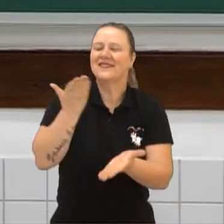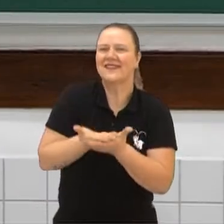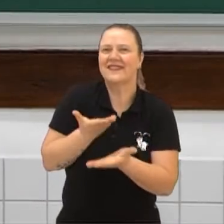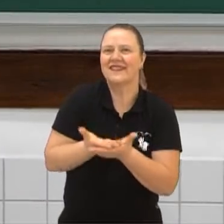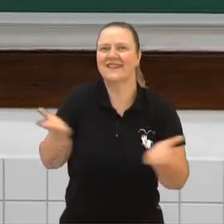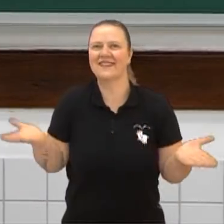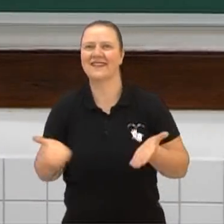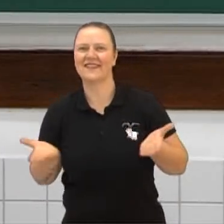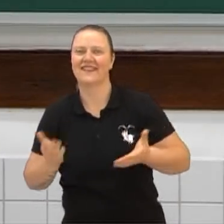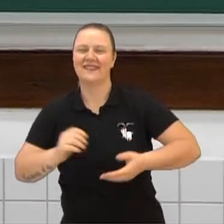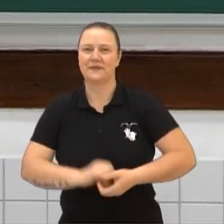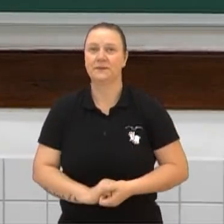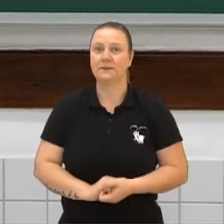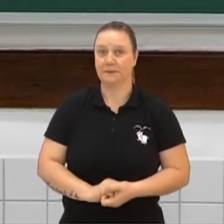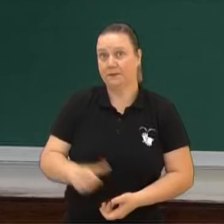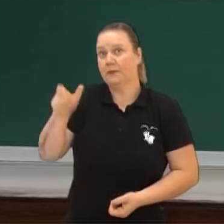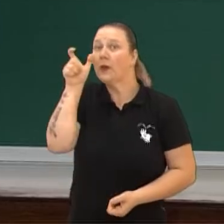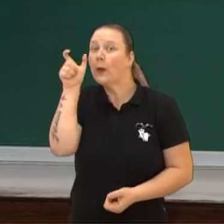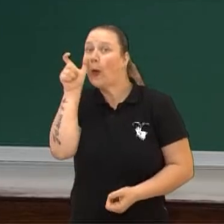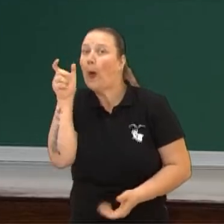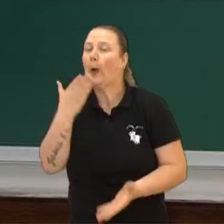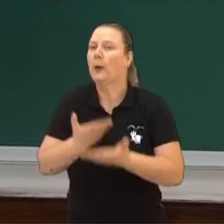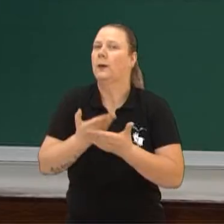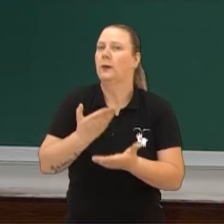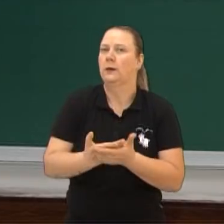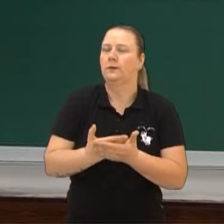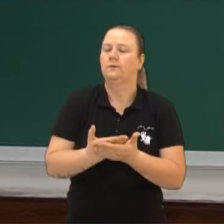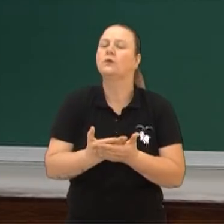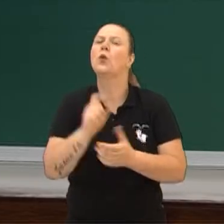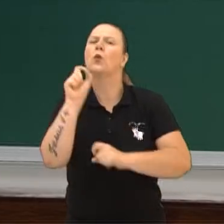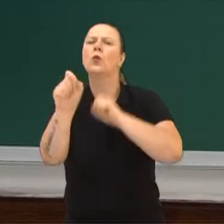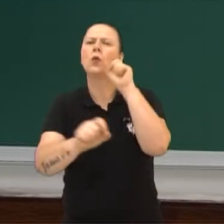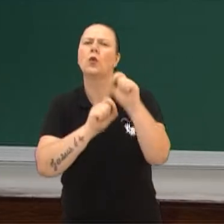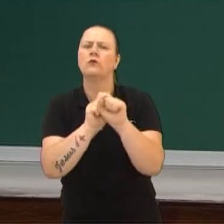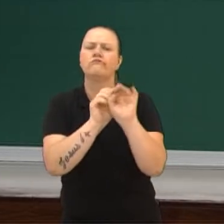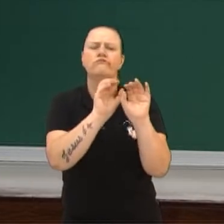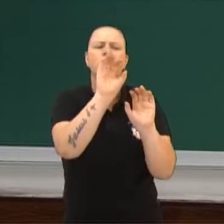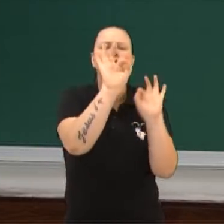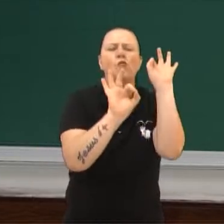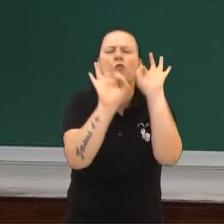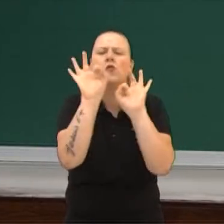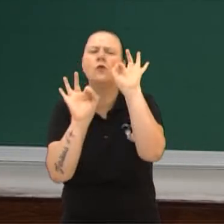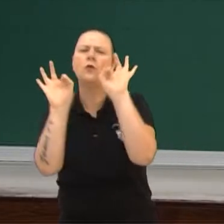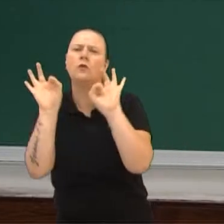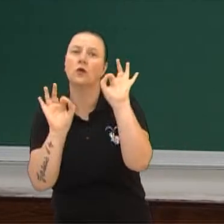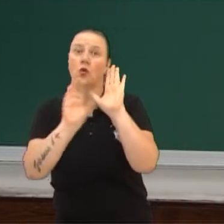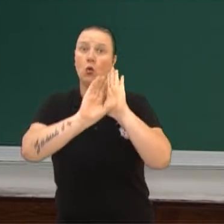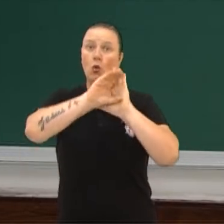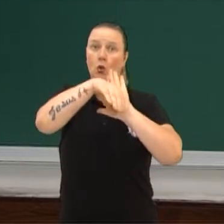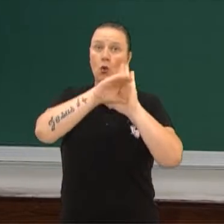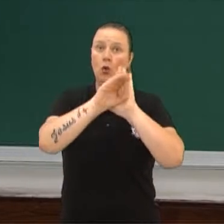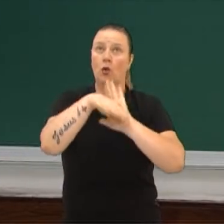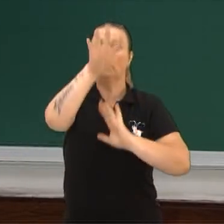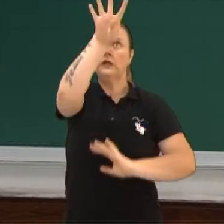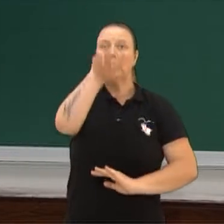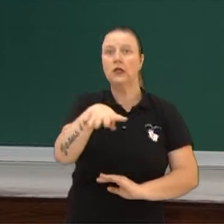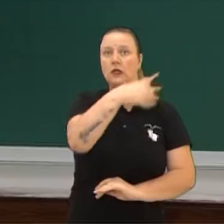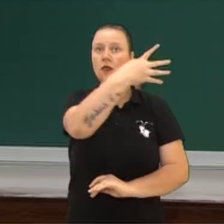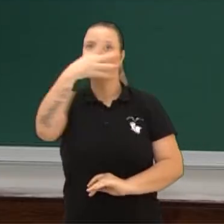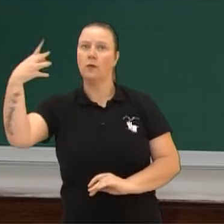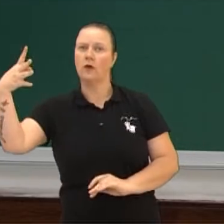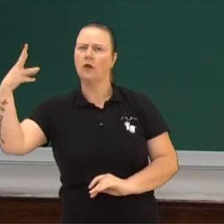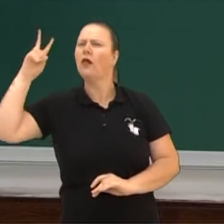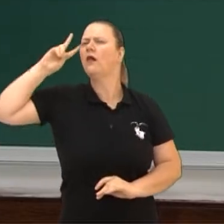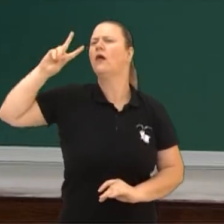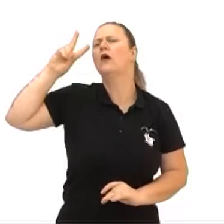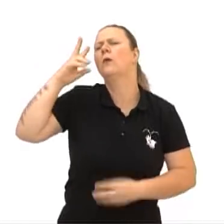hoje. Então, olha só, nesta aula, nós vamos estudar a organização e o conceito de tabelas. Você lembra